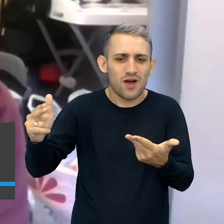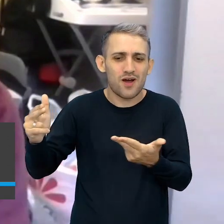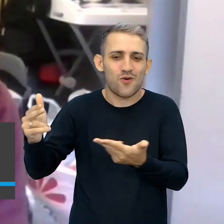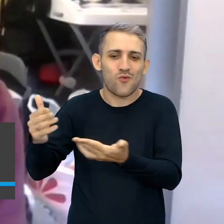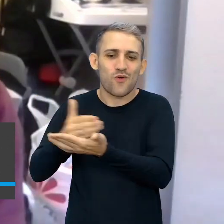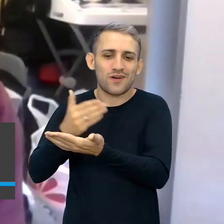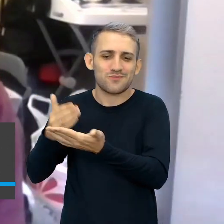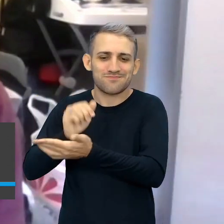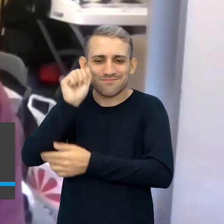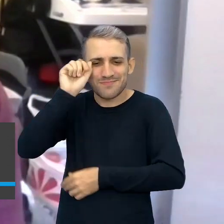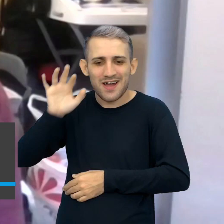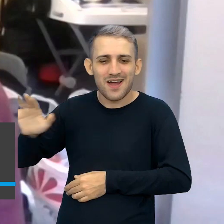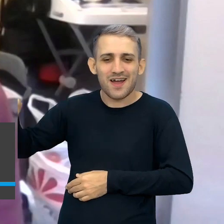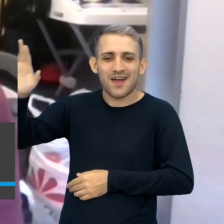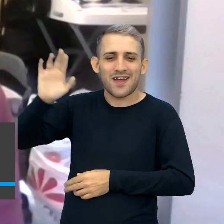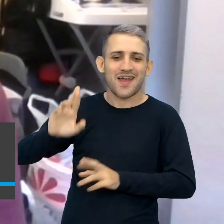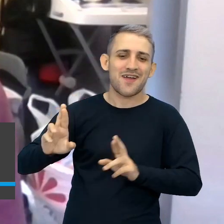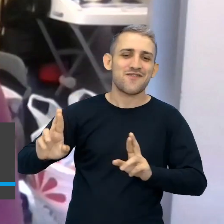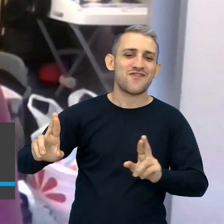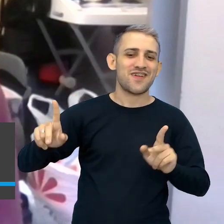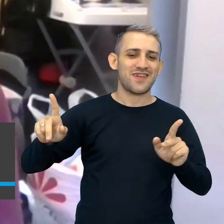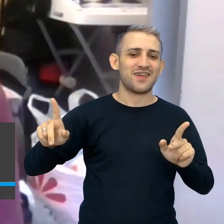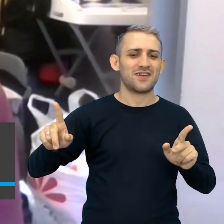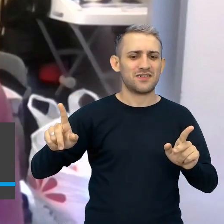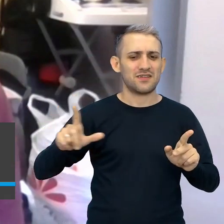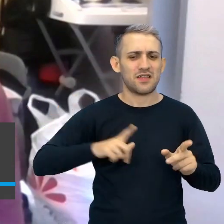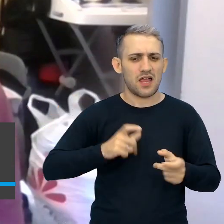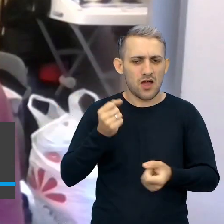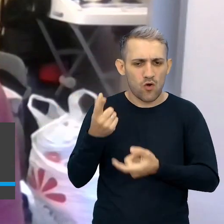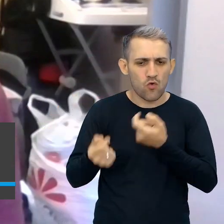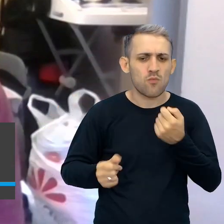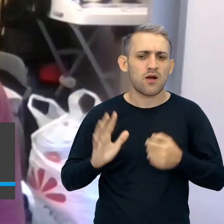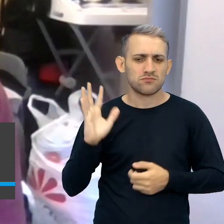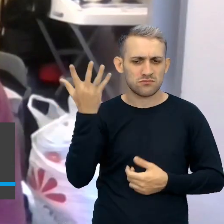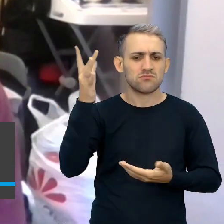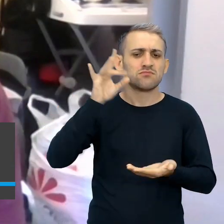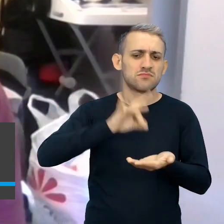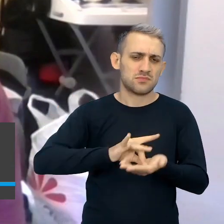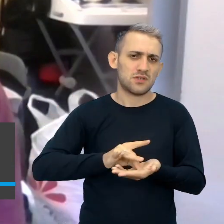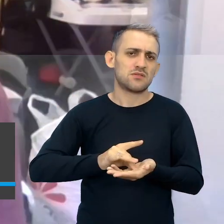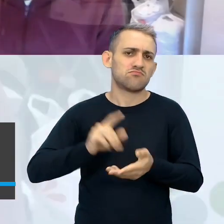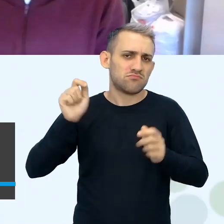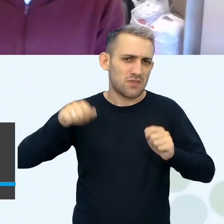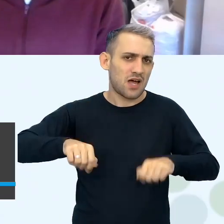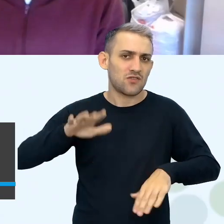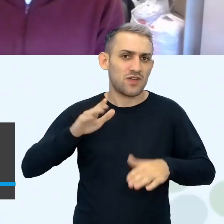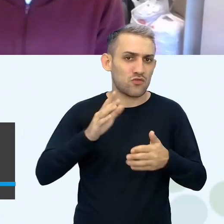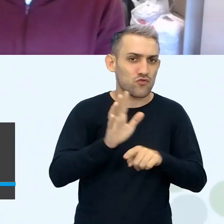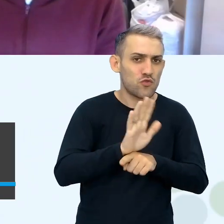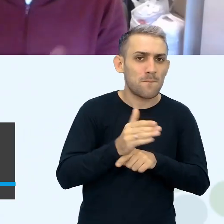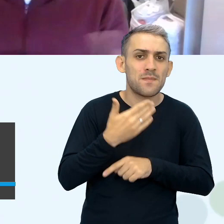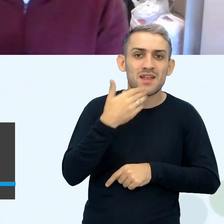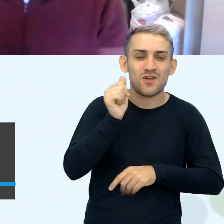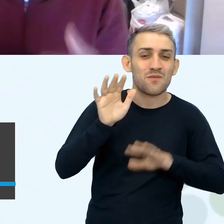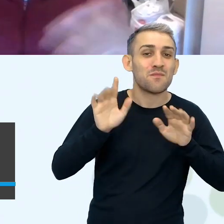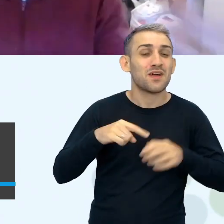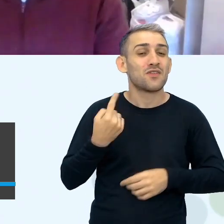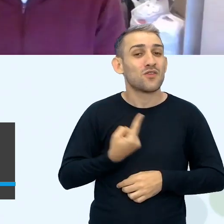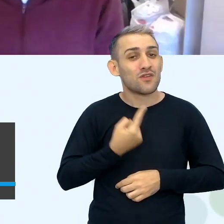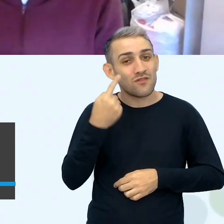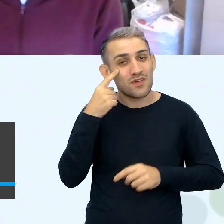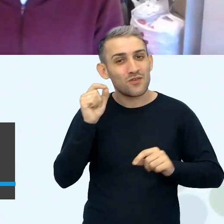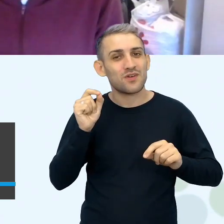dessa imaginação que a sim, pessoa no público tem. Em alguns casos até acontece de superar, mas a gente acaba vendo